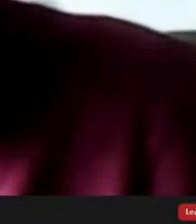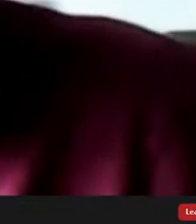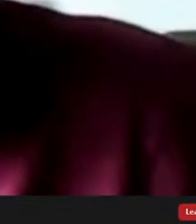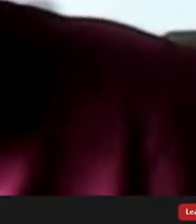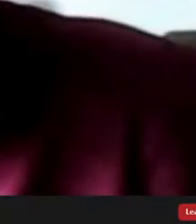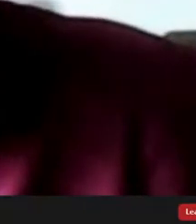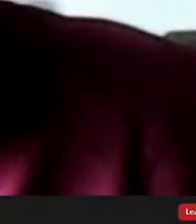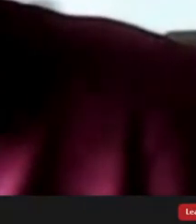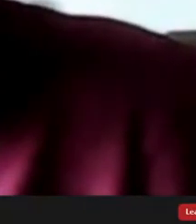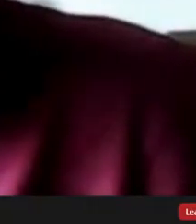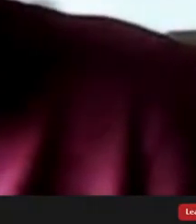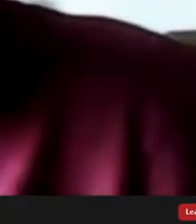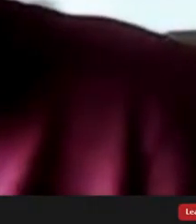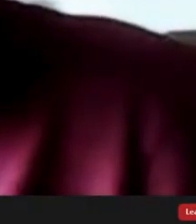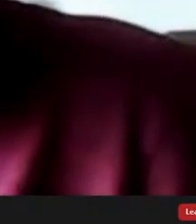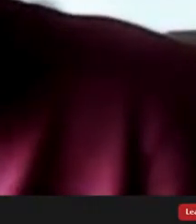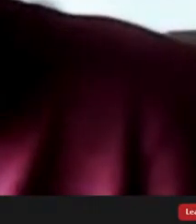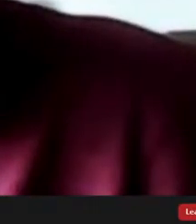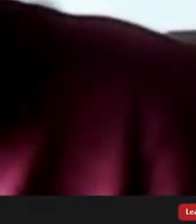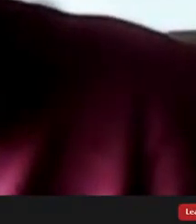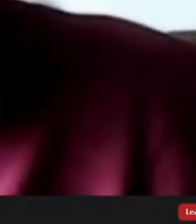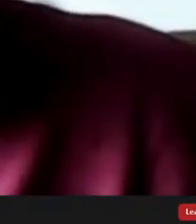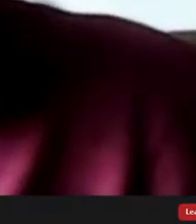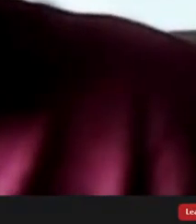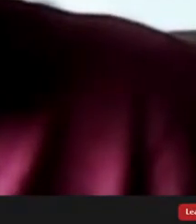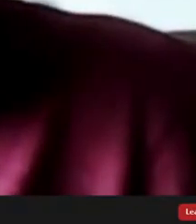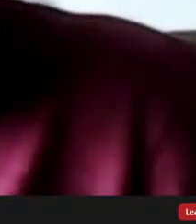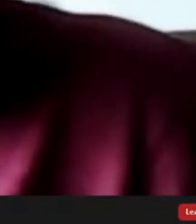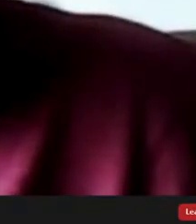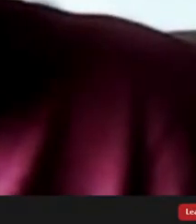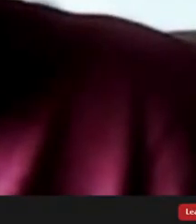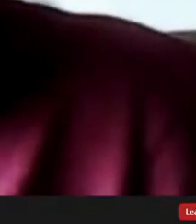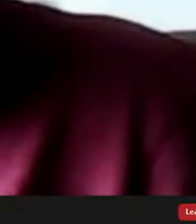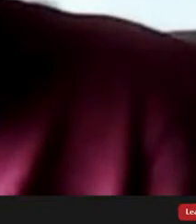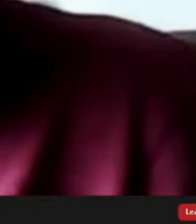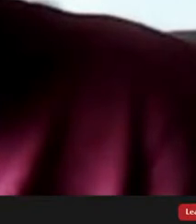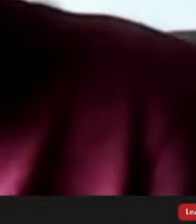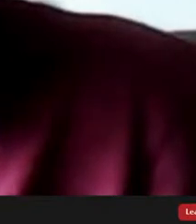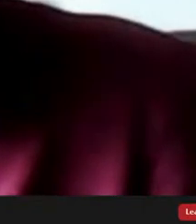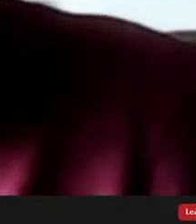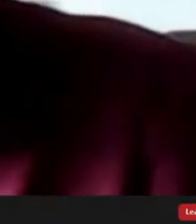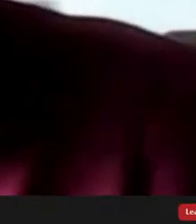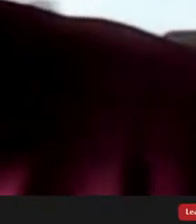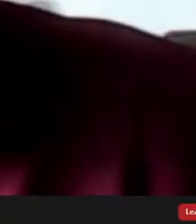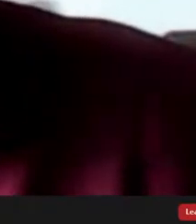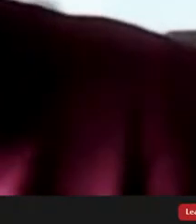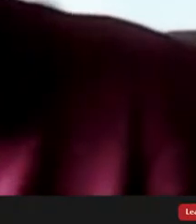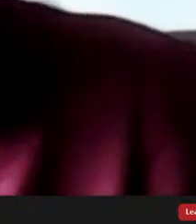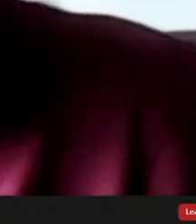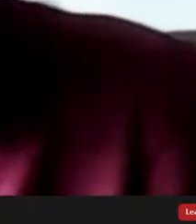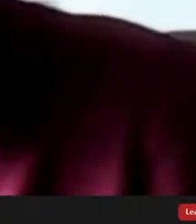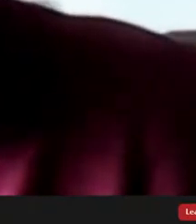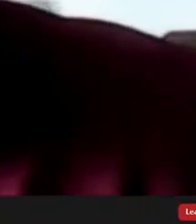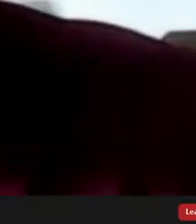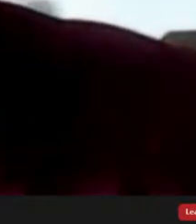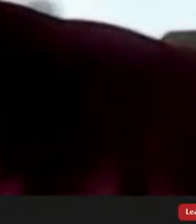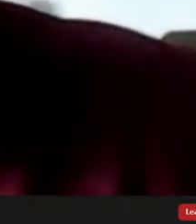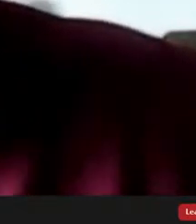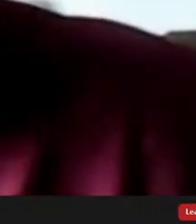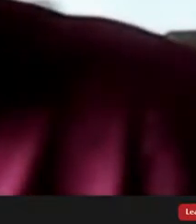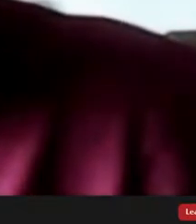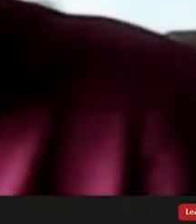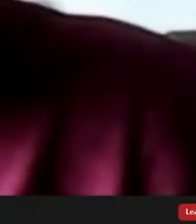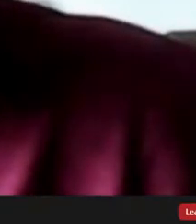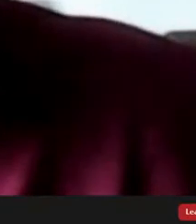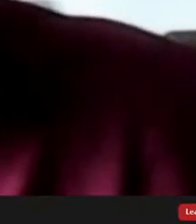que a FATEC hoje está vivendo uma situação de ser talvez o único, né, se não o único, um dos únicos